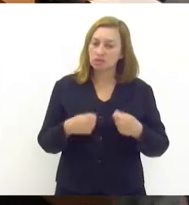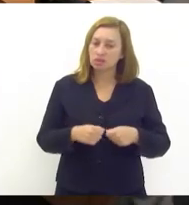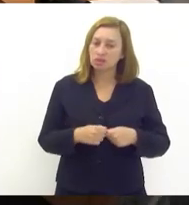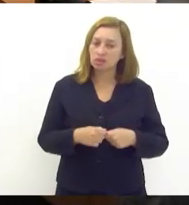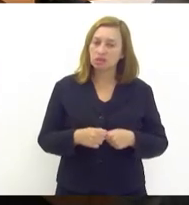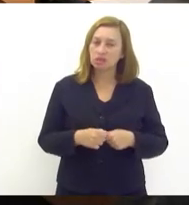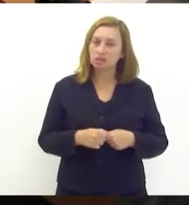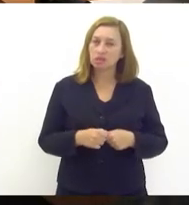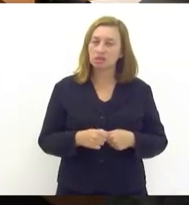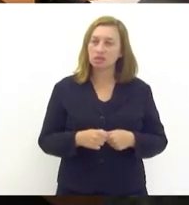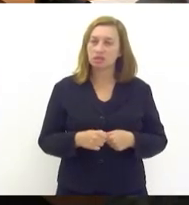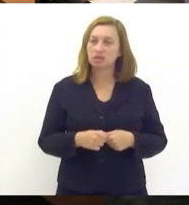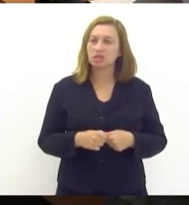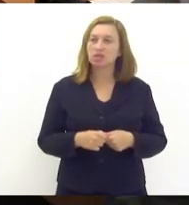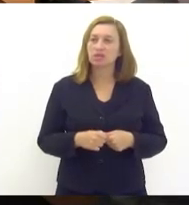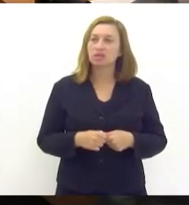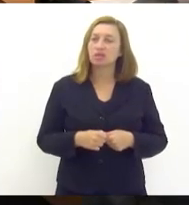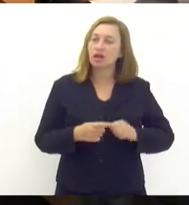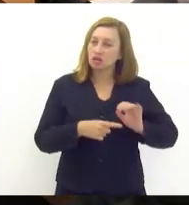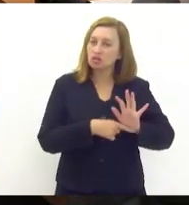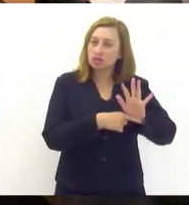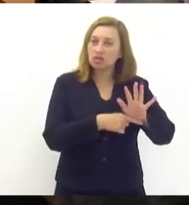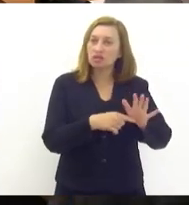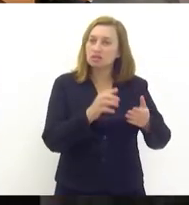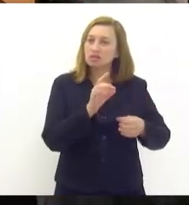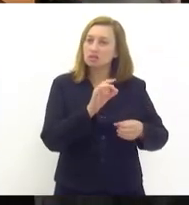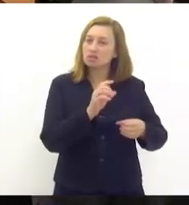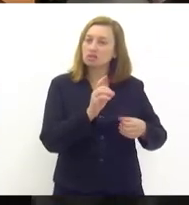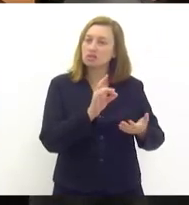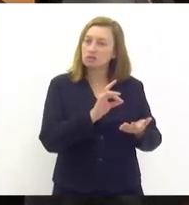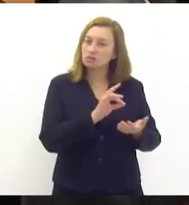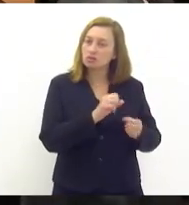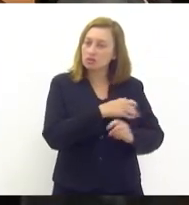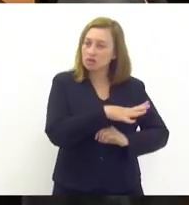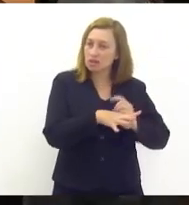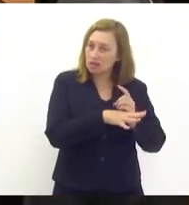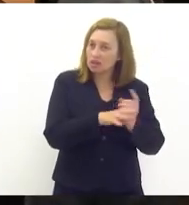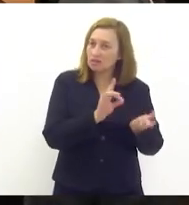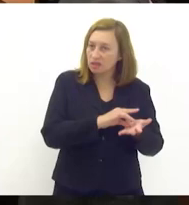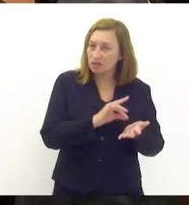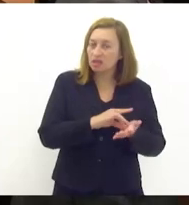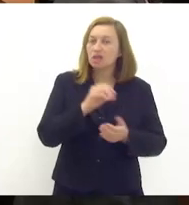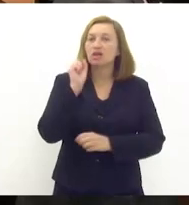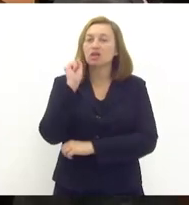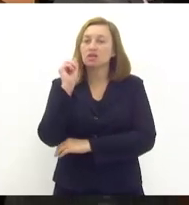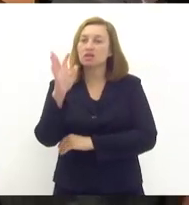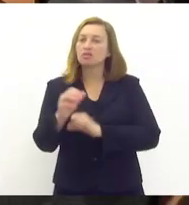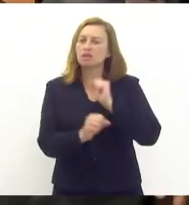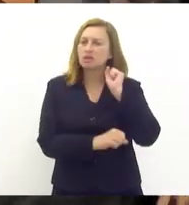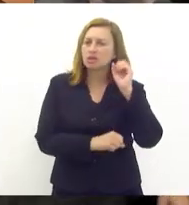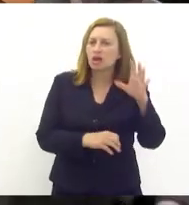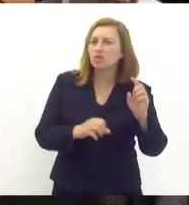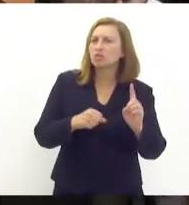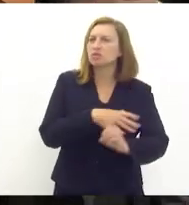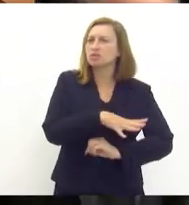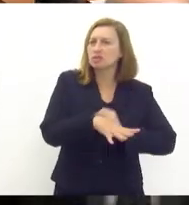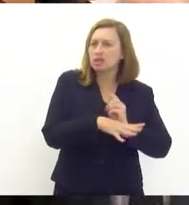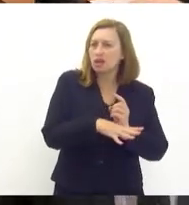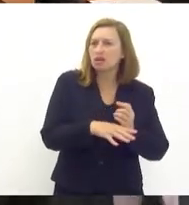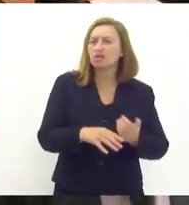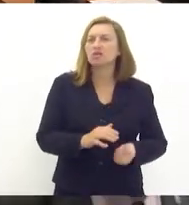contrapartida para a sociedade não é verdade contra a partir do ambiental contra a partir da social